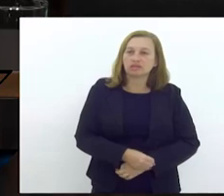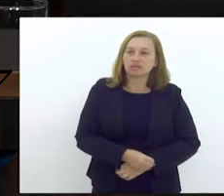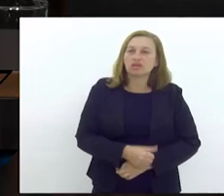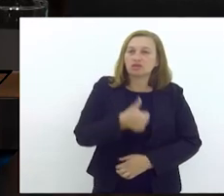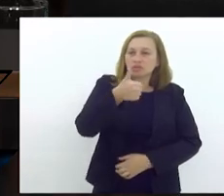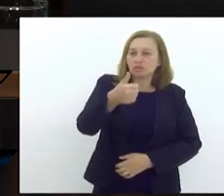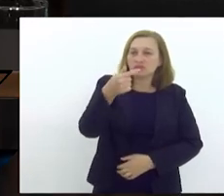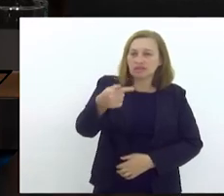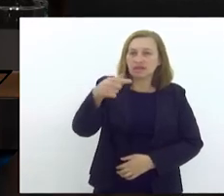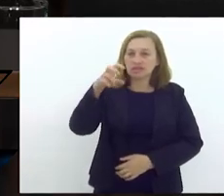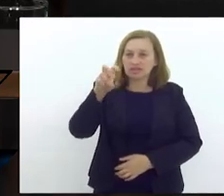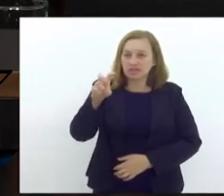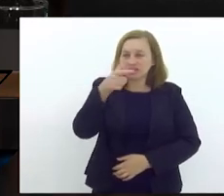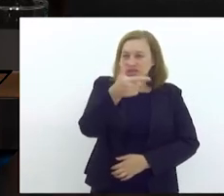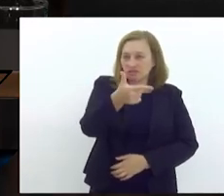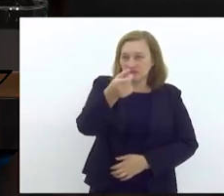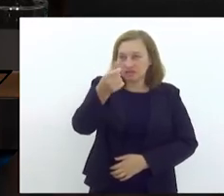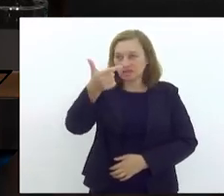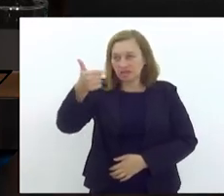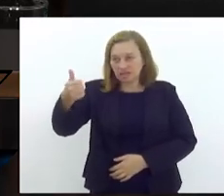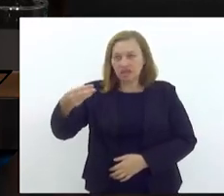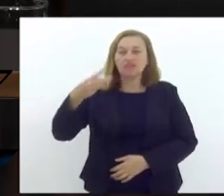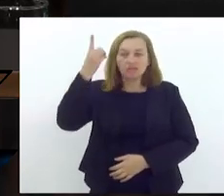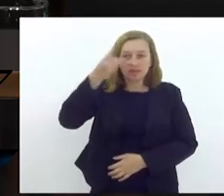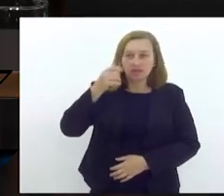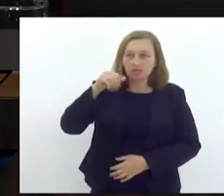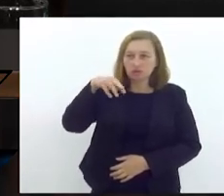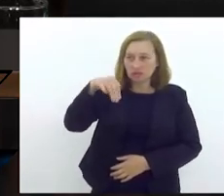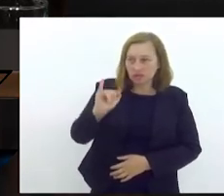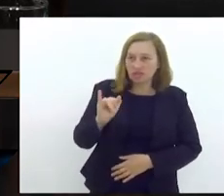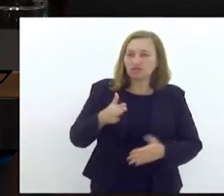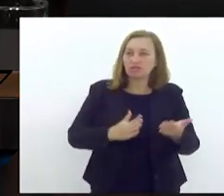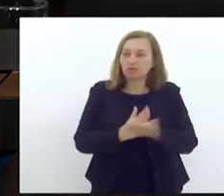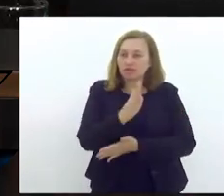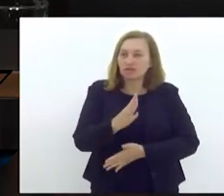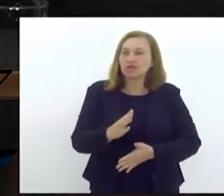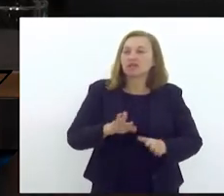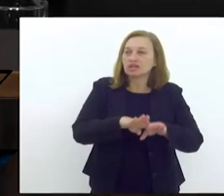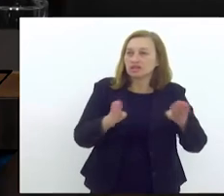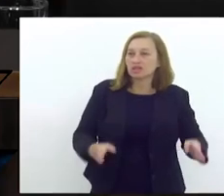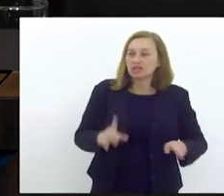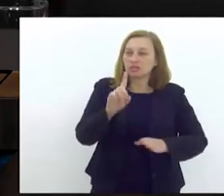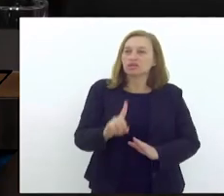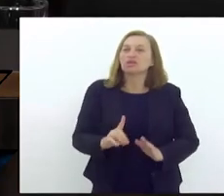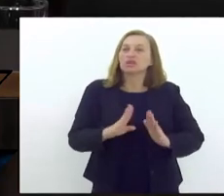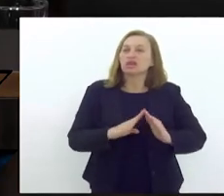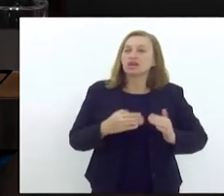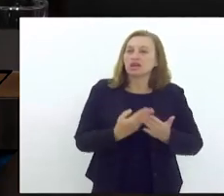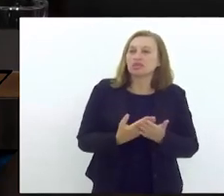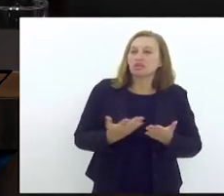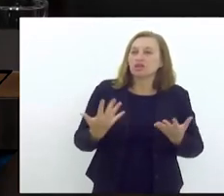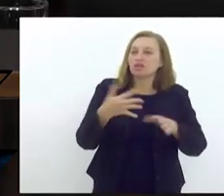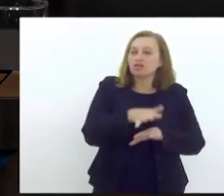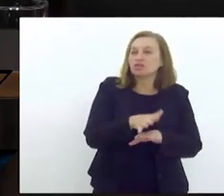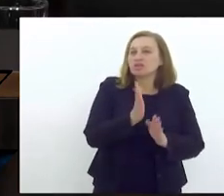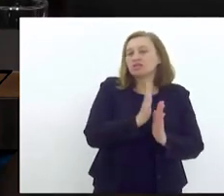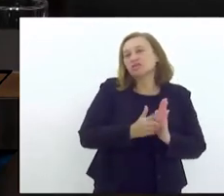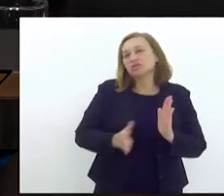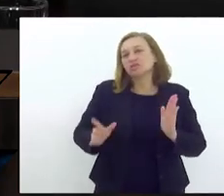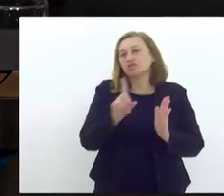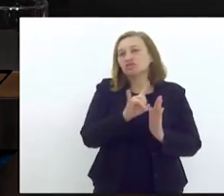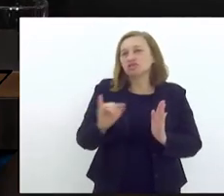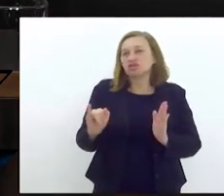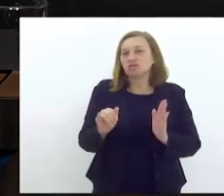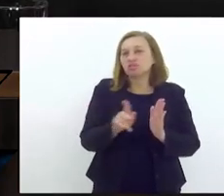175 de 23 Deputado se eles que a prova permanece Como estão aprovado sobre a mesa requerimento de inclusão na hora do dia